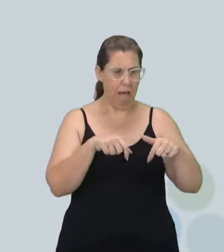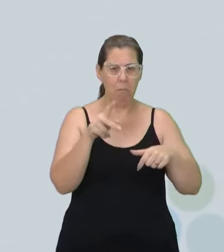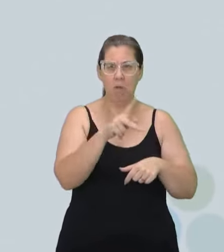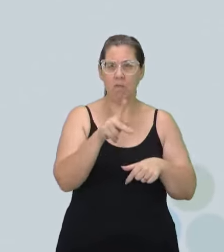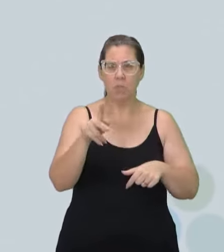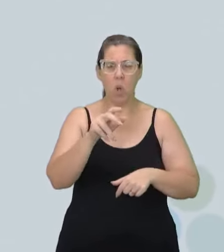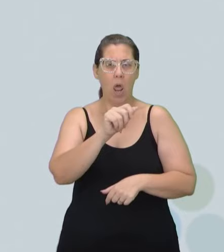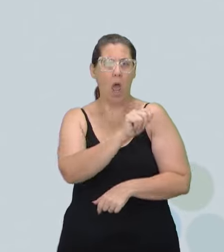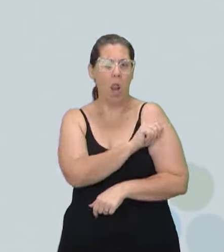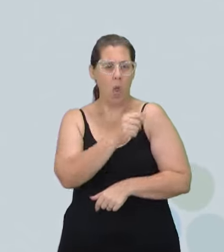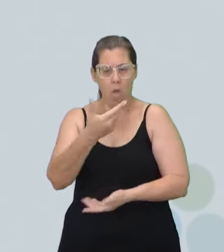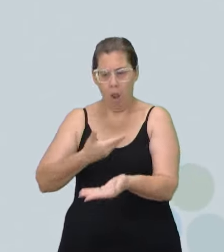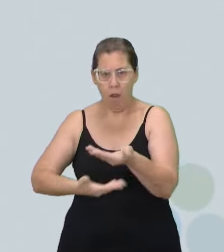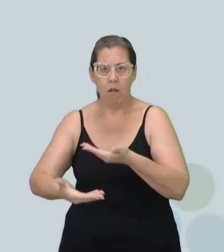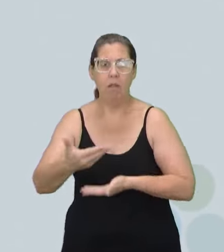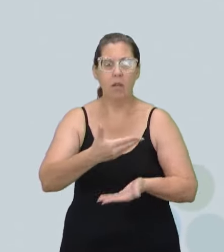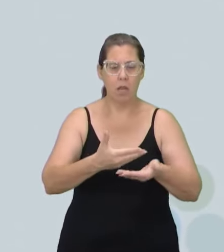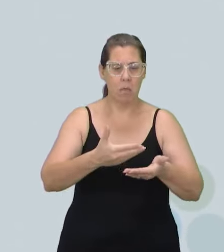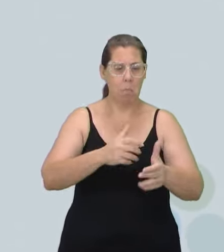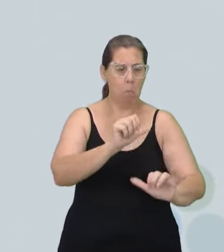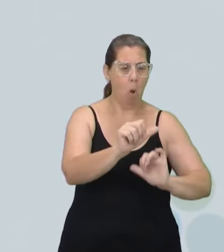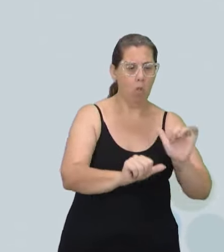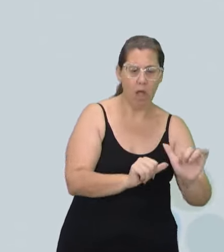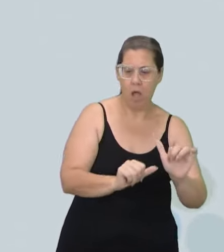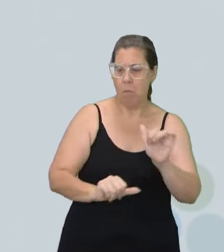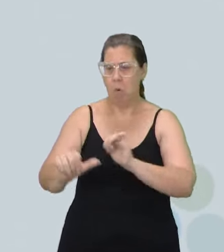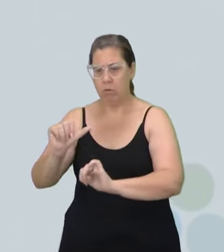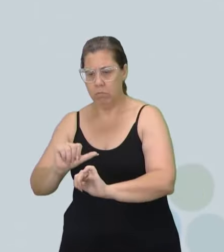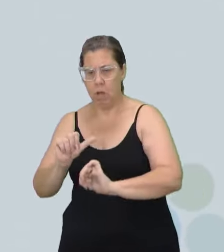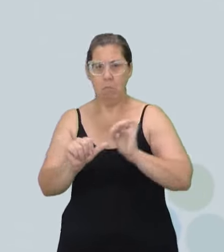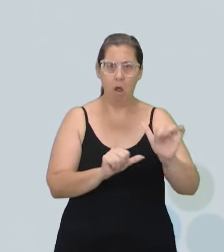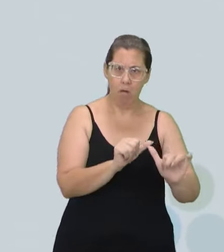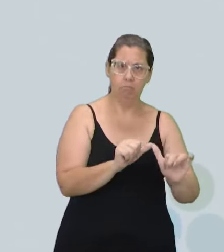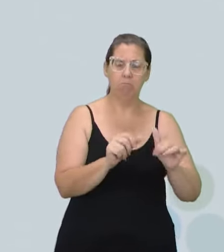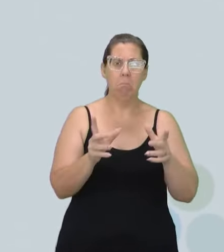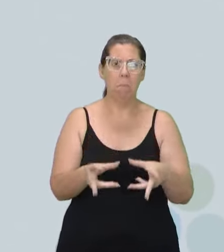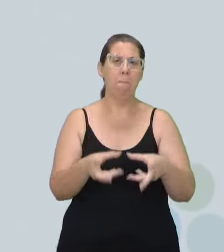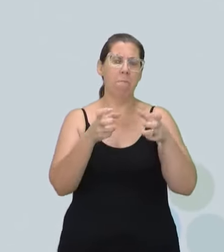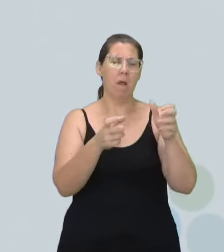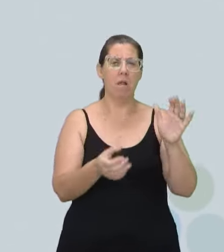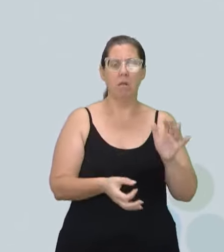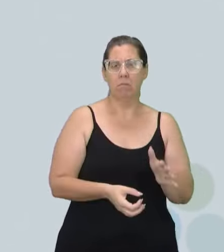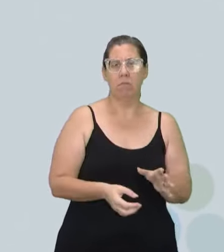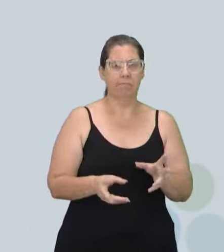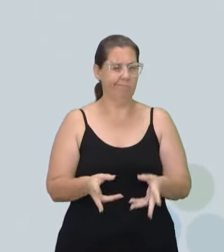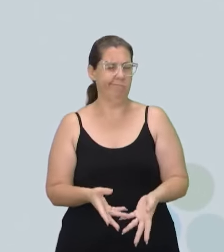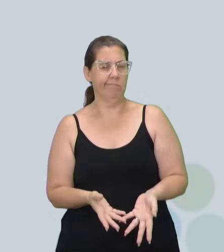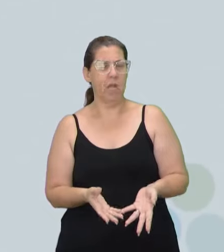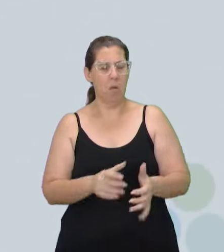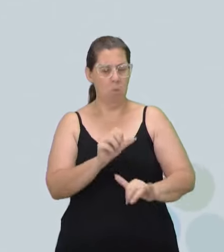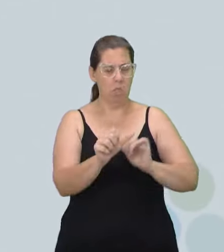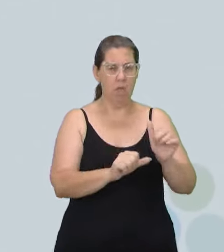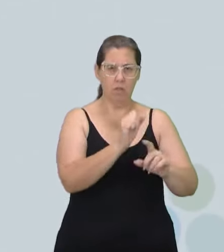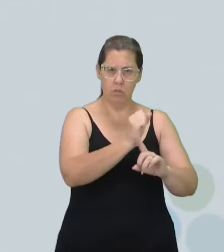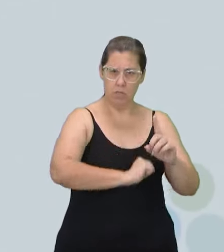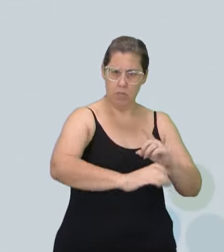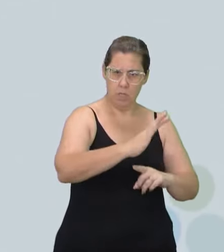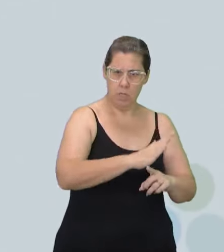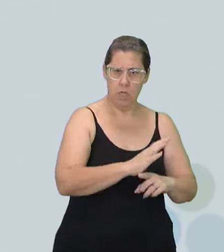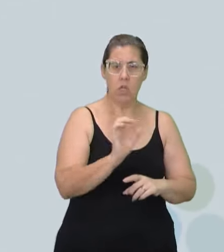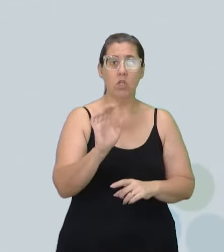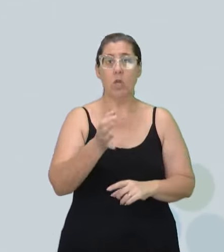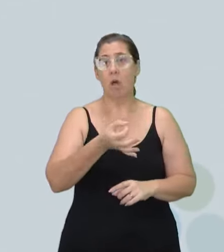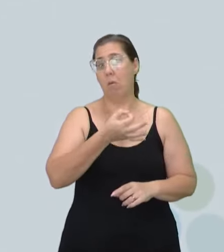professor-aluno, a fim de proporcionar mudanças de pontos de vista, pressupostas como inerentes às mudanças sociais, só fazer